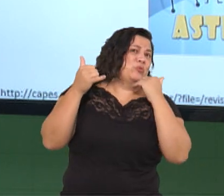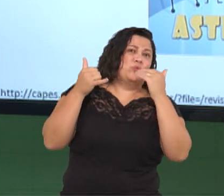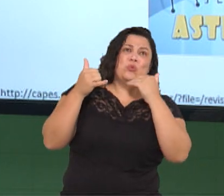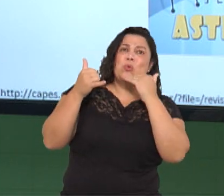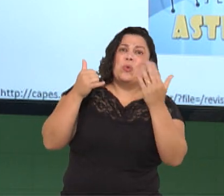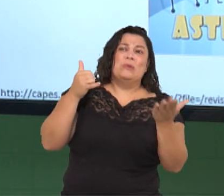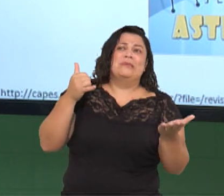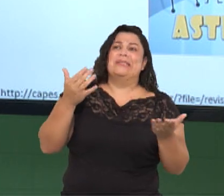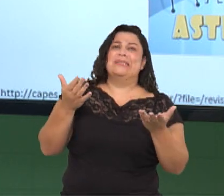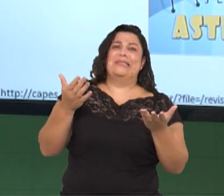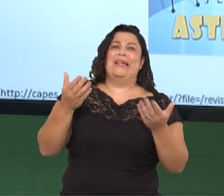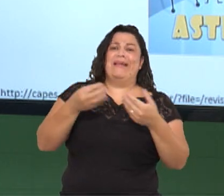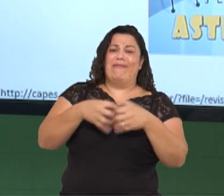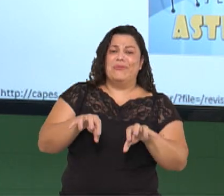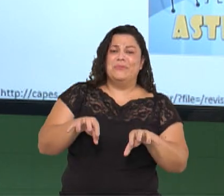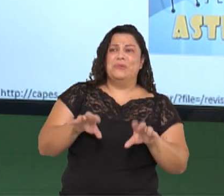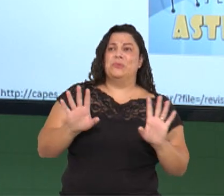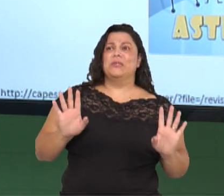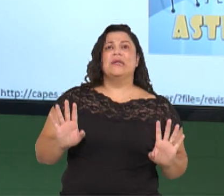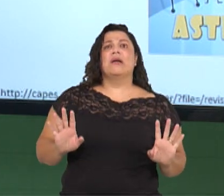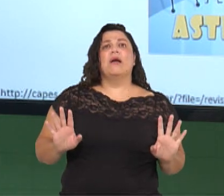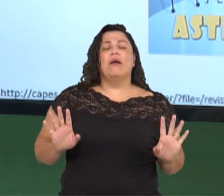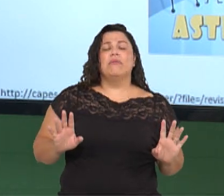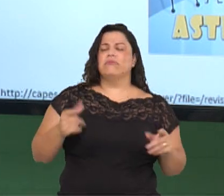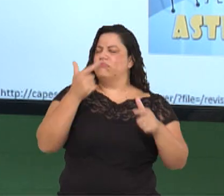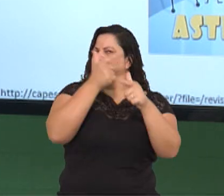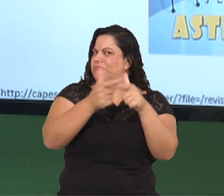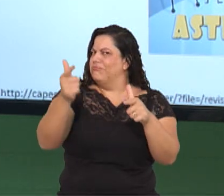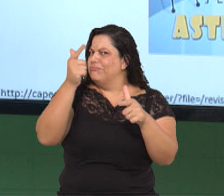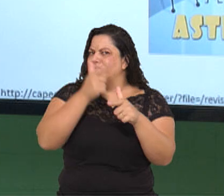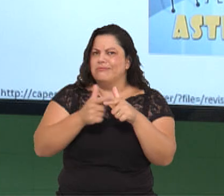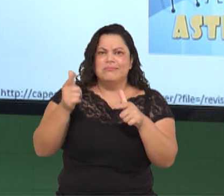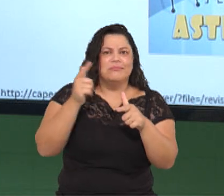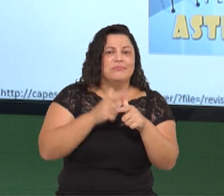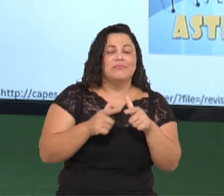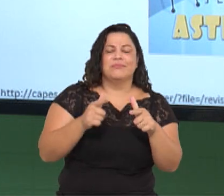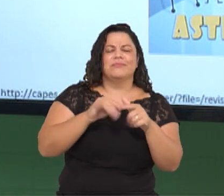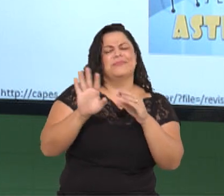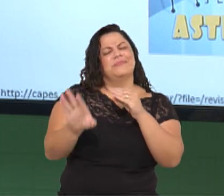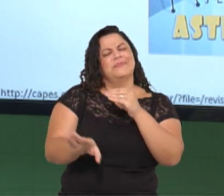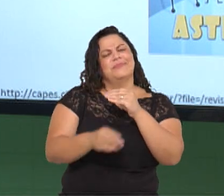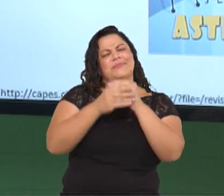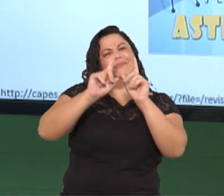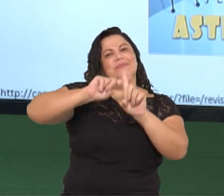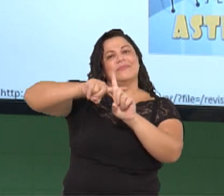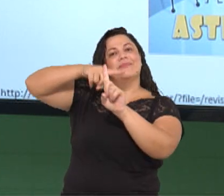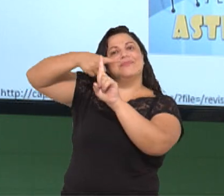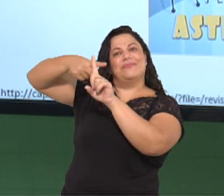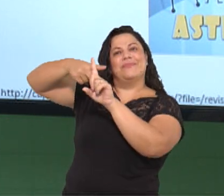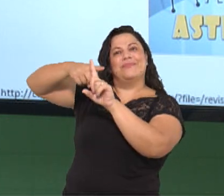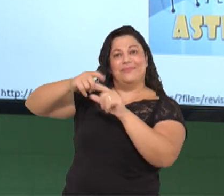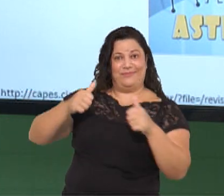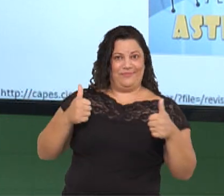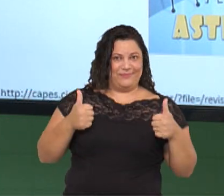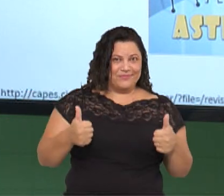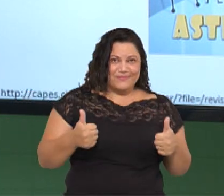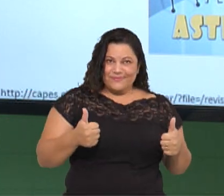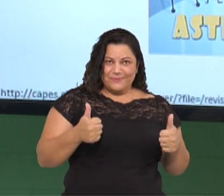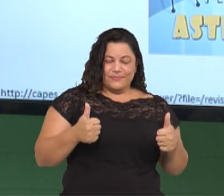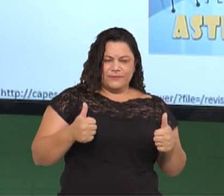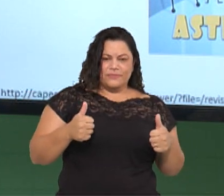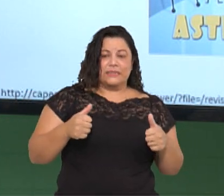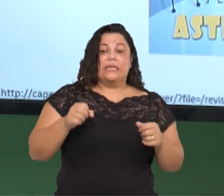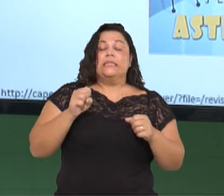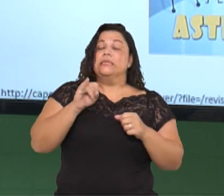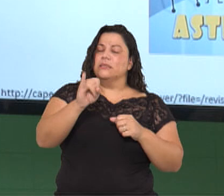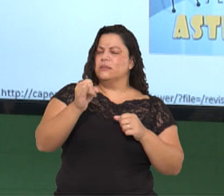Code. Eu vou ser prejudicado? Não tem problema. É só um a mais para você conhecer. Se você não tem